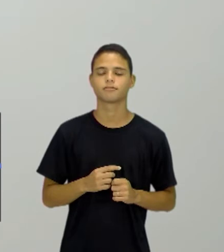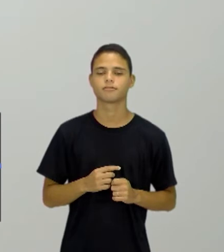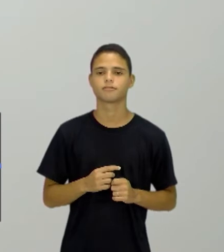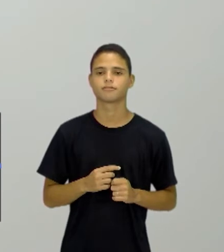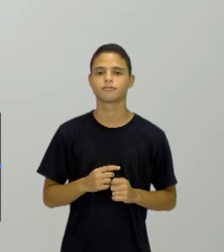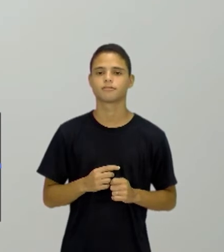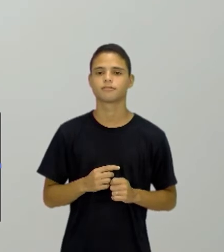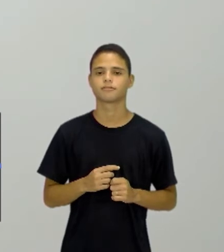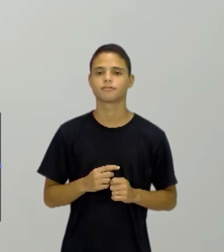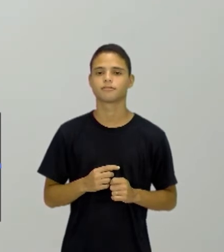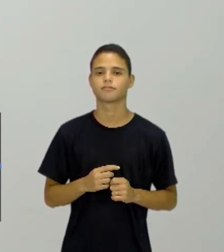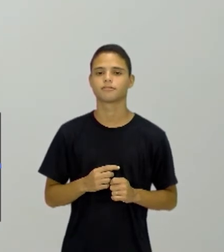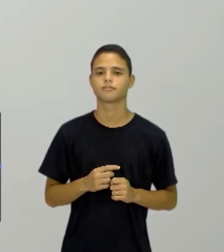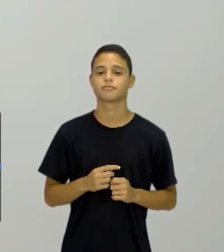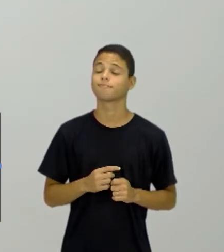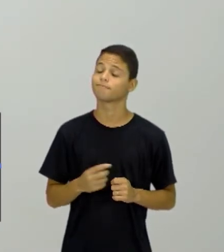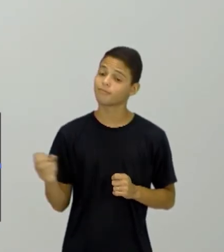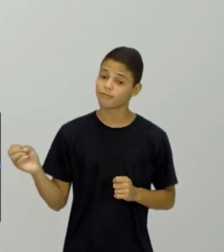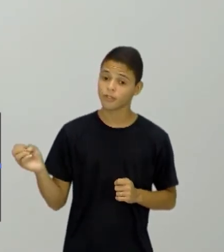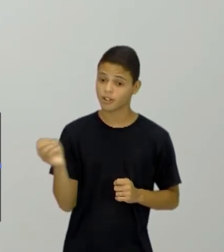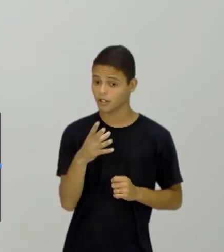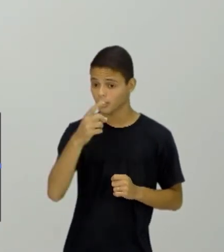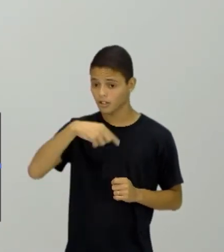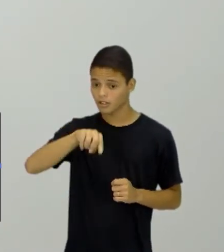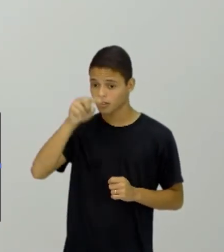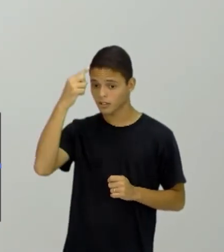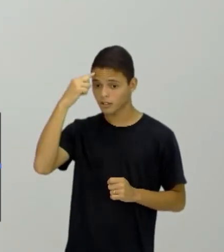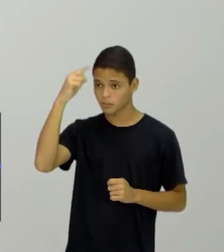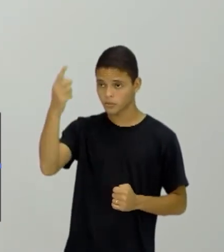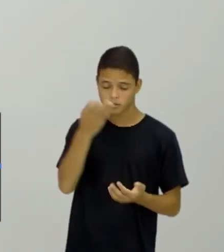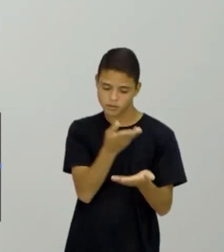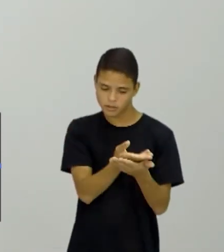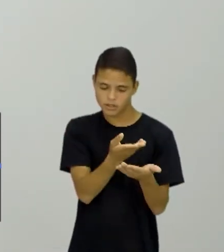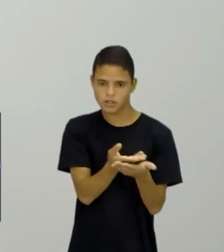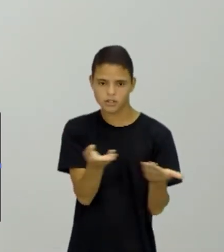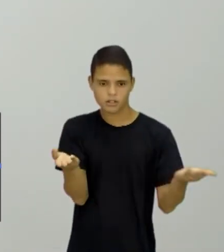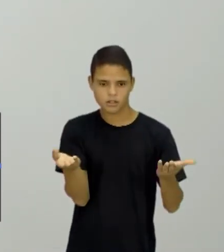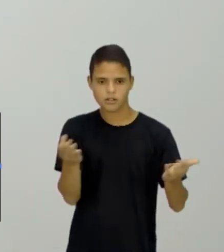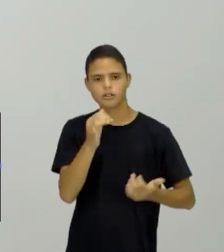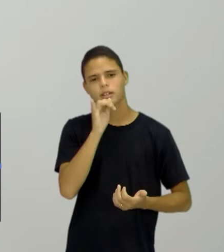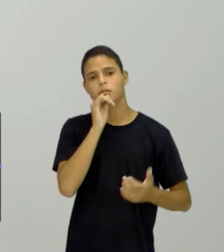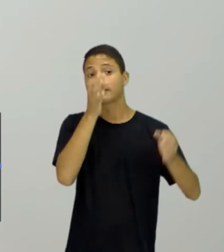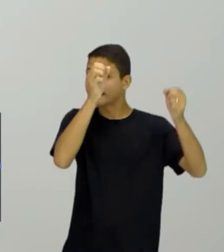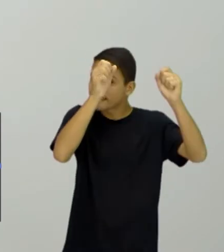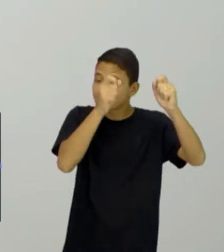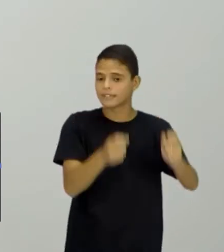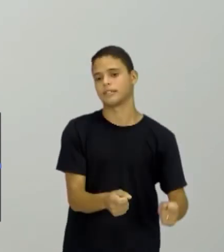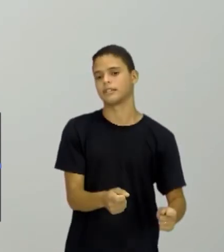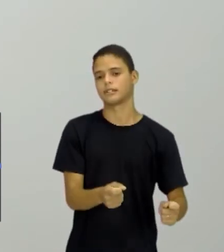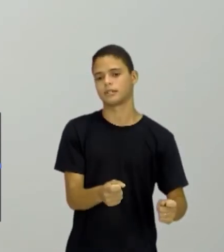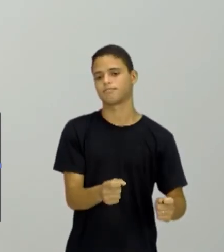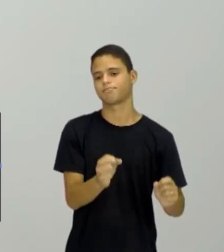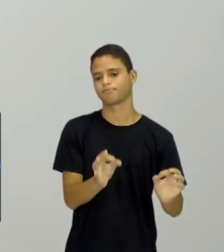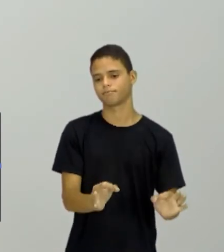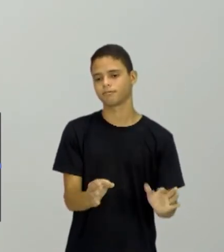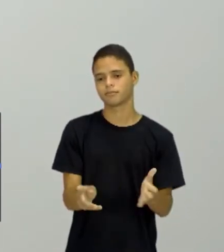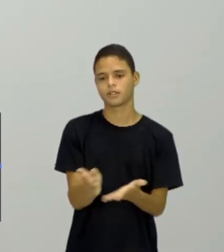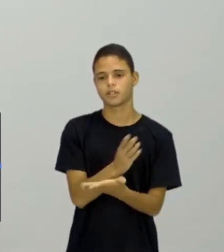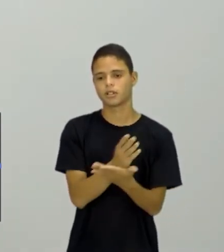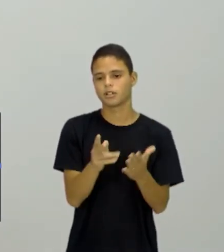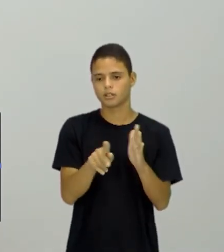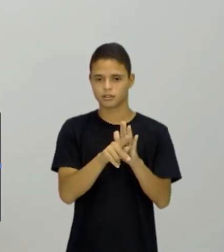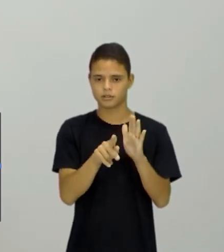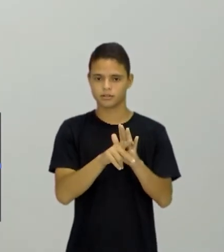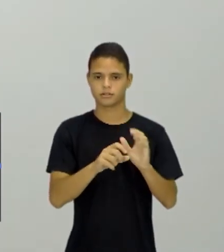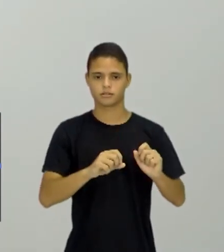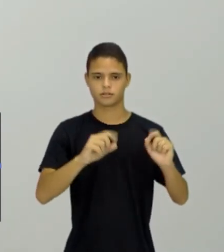grandes, digamos assim, novidades que a gente pensou em trazer para essa aula é você ter uma coisa concreta, né? Em questão de tela e tal. Foi isso que a